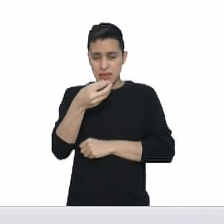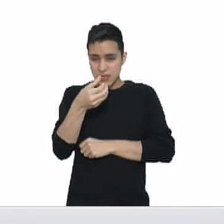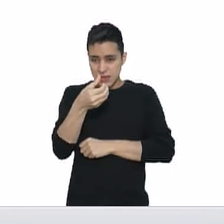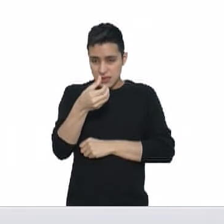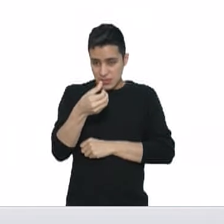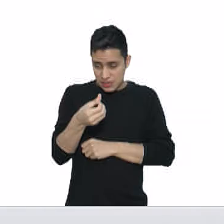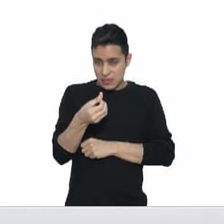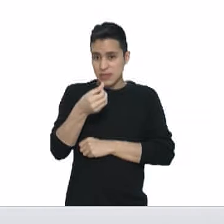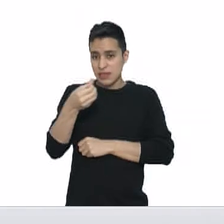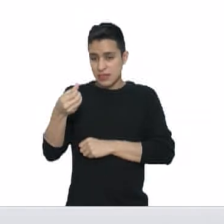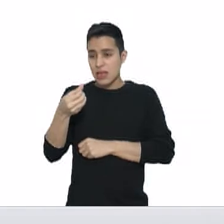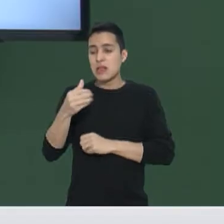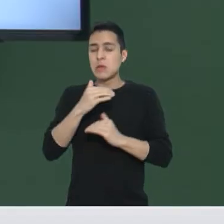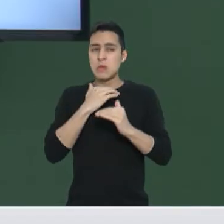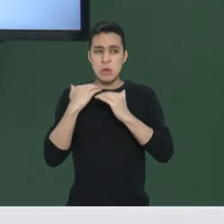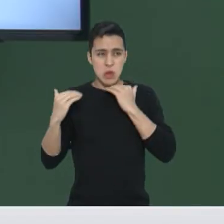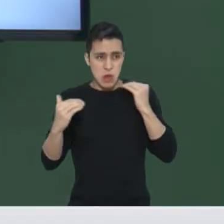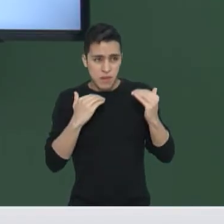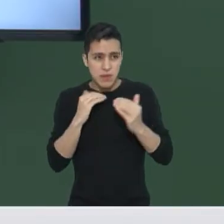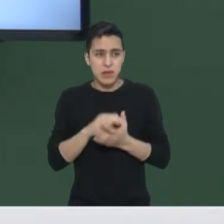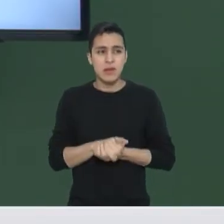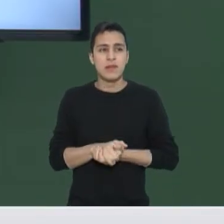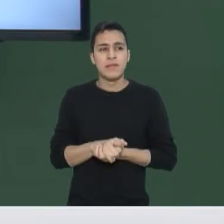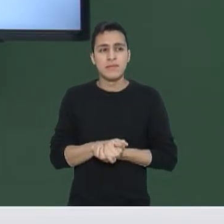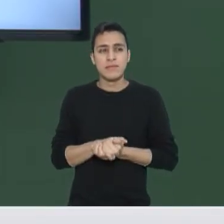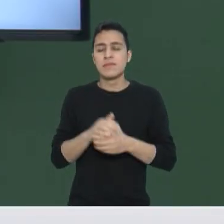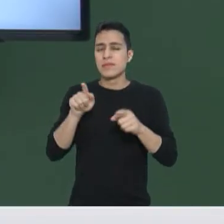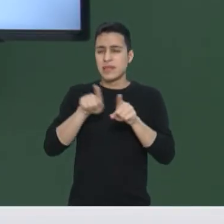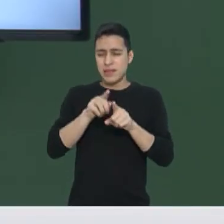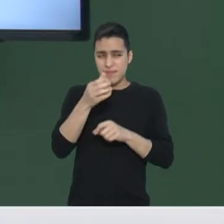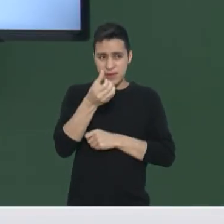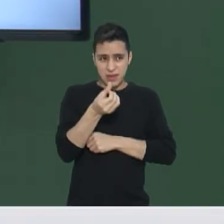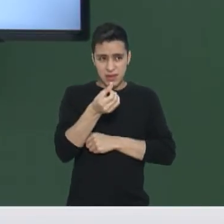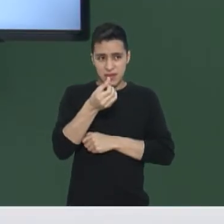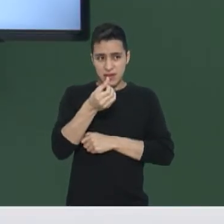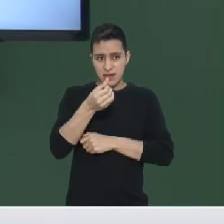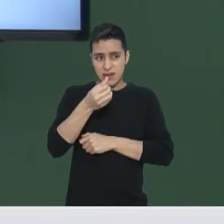75.366 óbitos, são as mortes, e